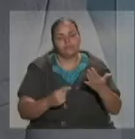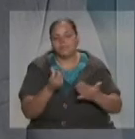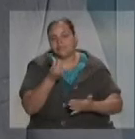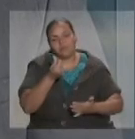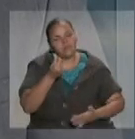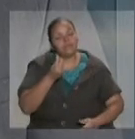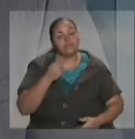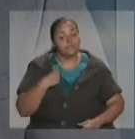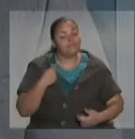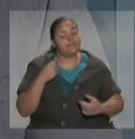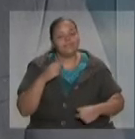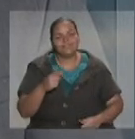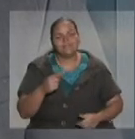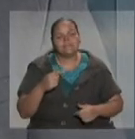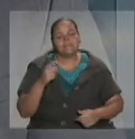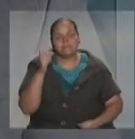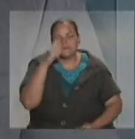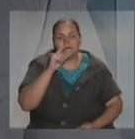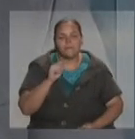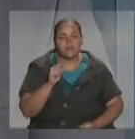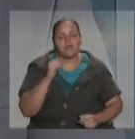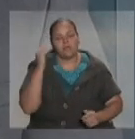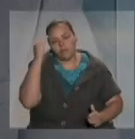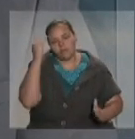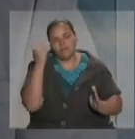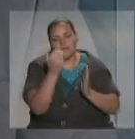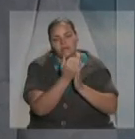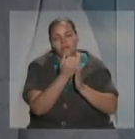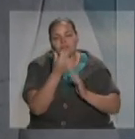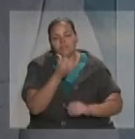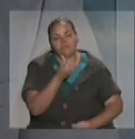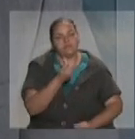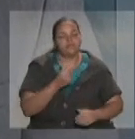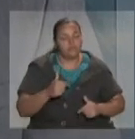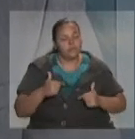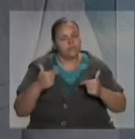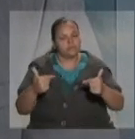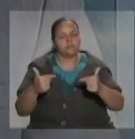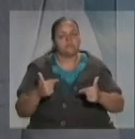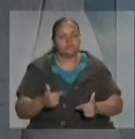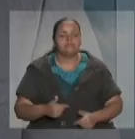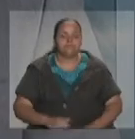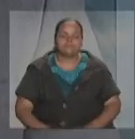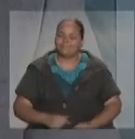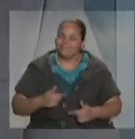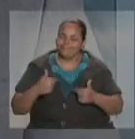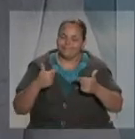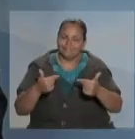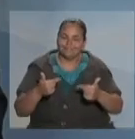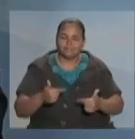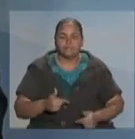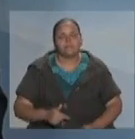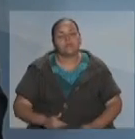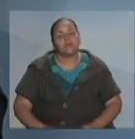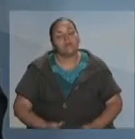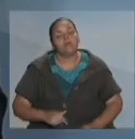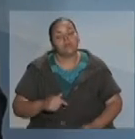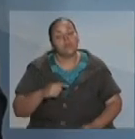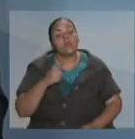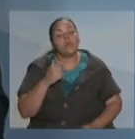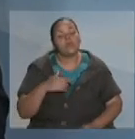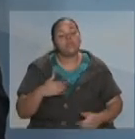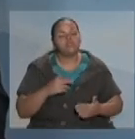dimensões e o desafio é a gente conseguir respeitar cada uma dessas. E a gente tem avançado nesse ponto. Avançado cada vez mais.